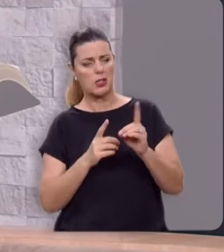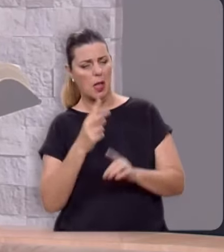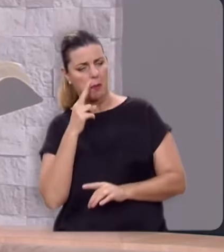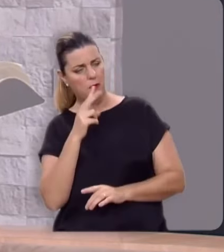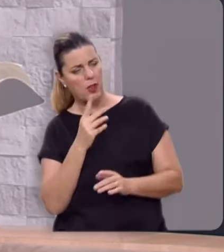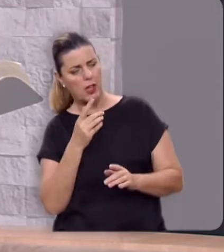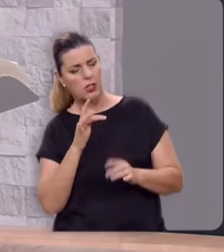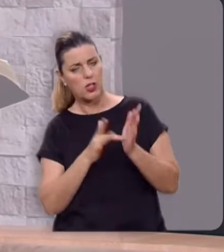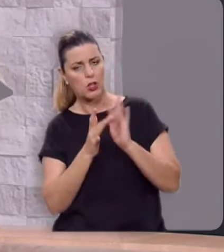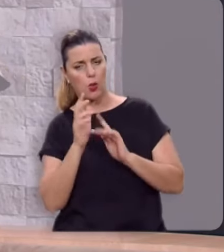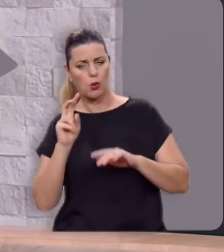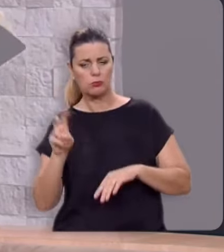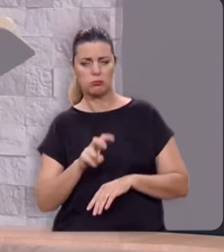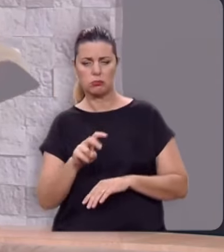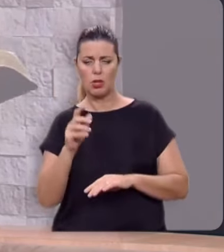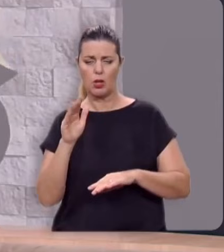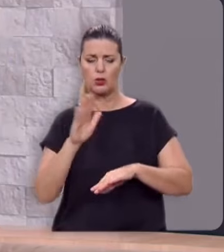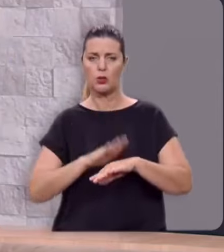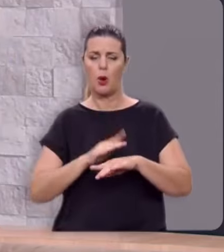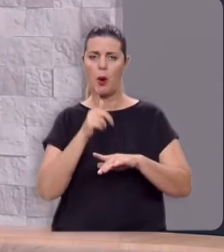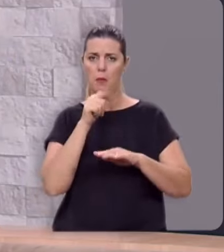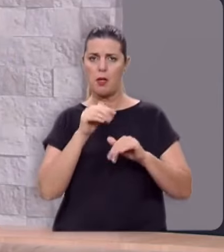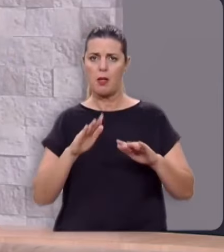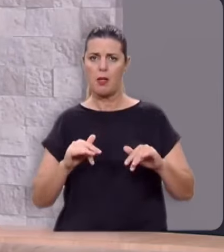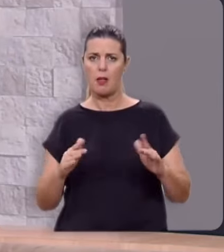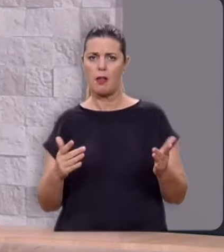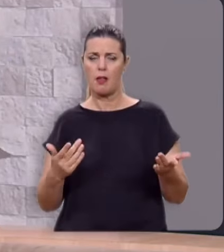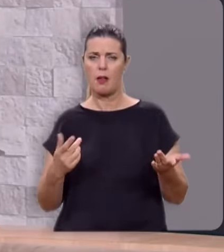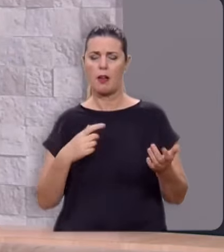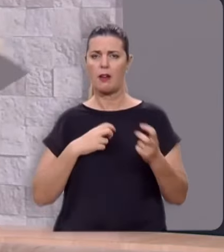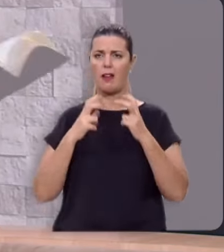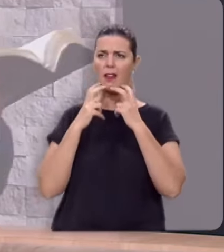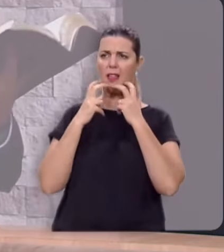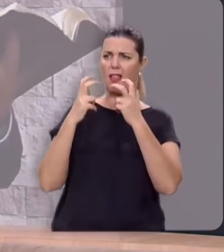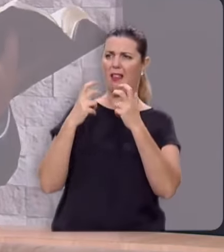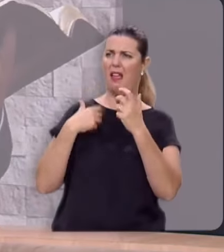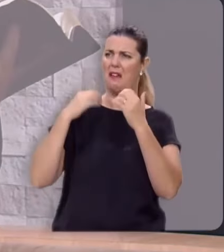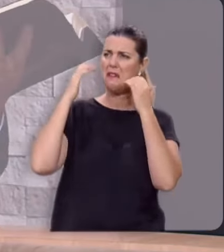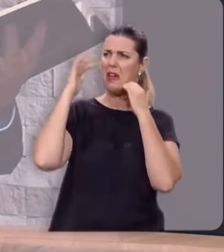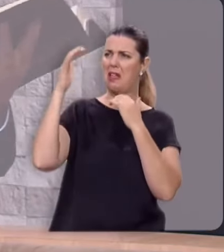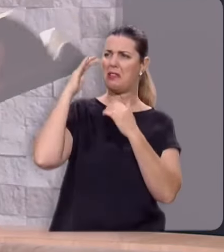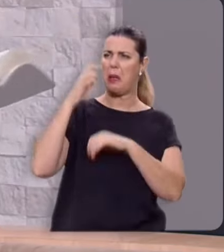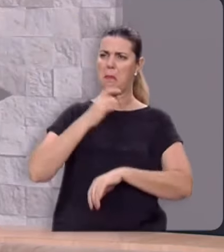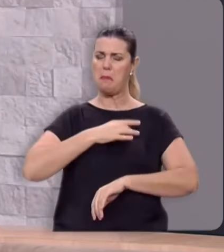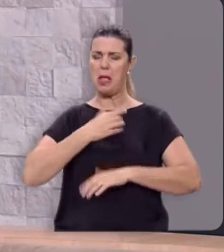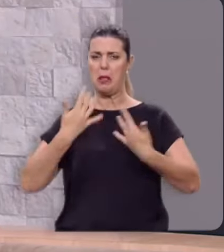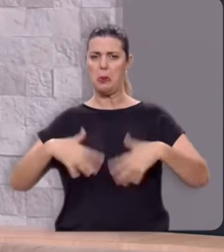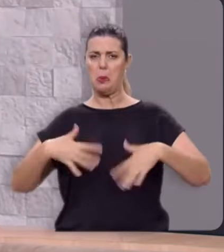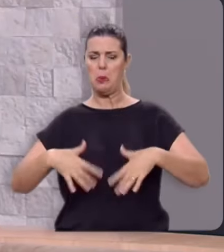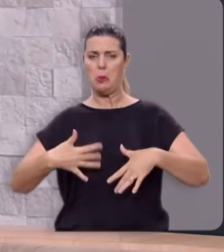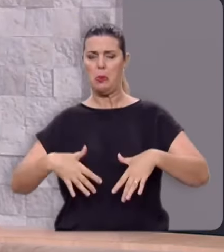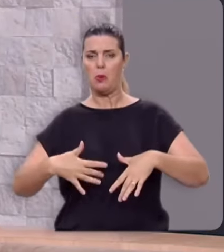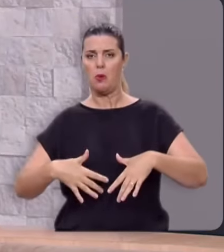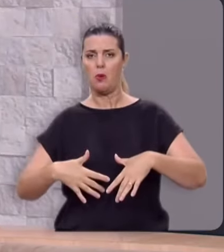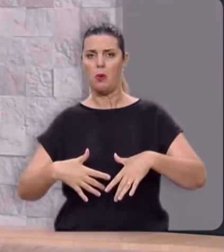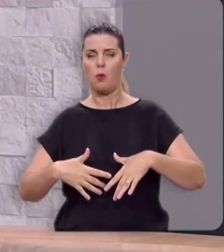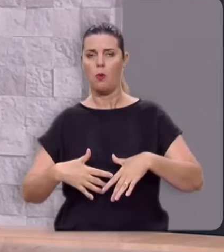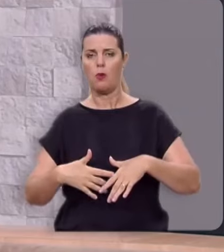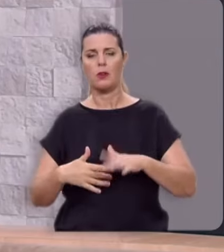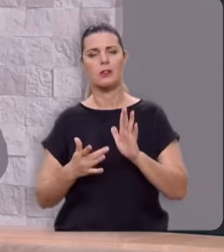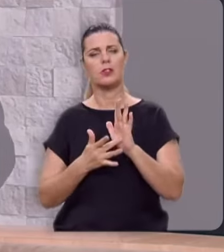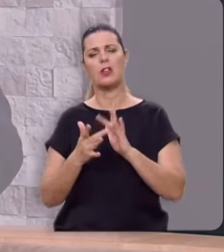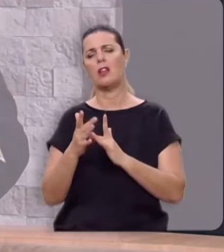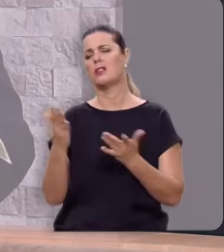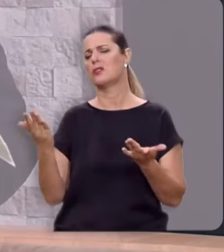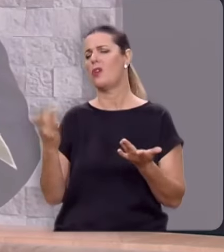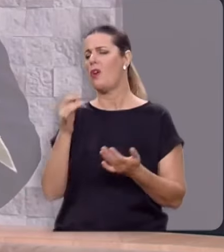mar, era uma região muito mística, eles logo gritaram: é um fantasma, e ficaram com mais medo ainda. E Jesus